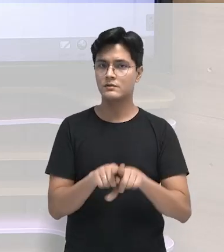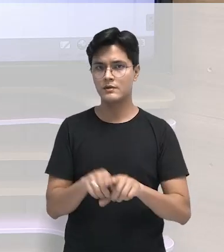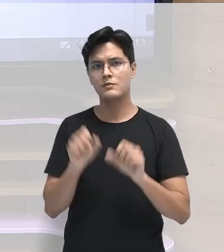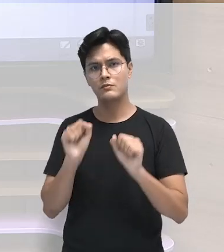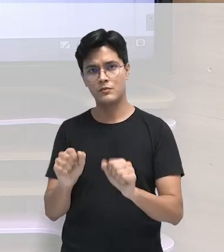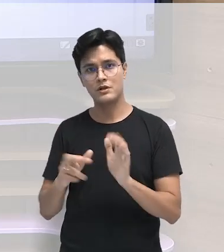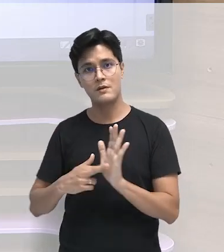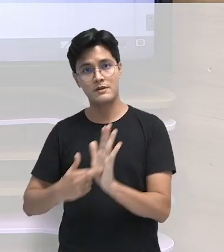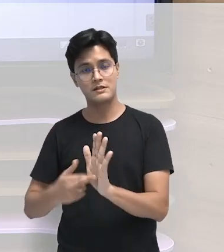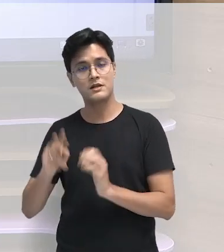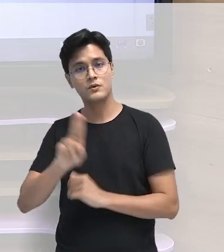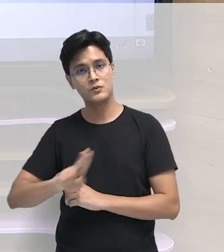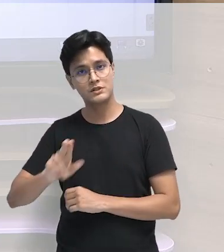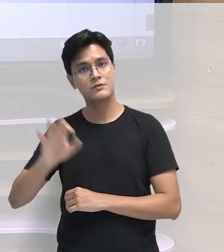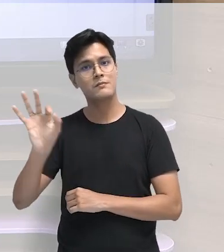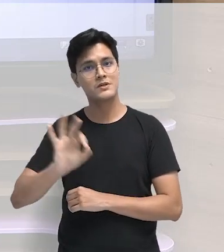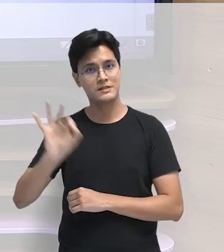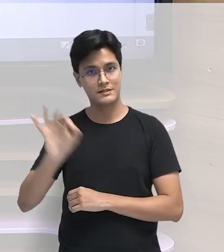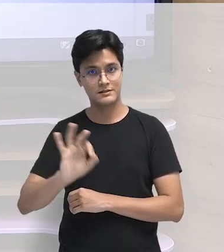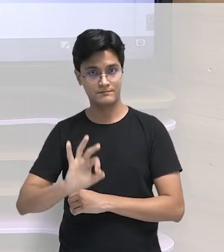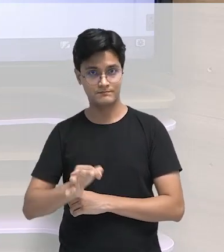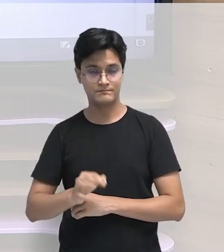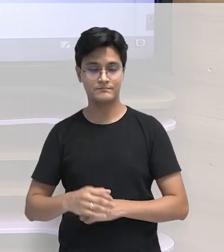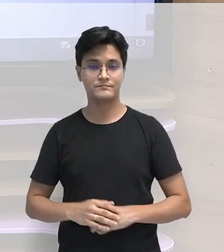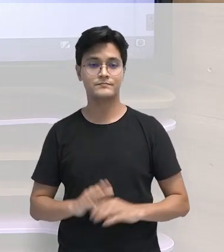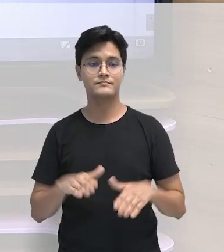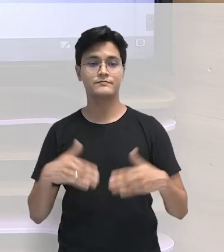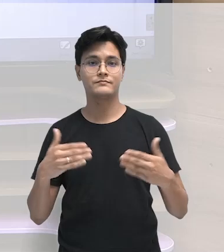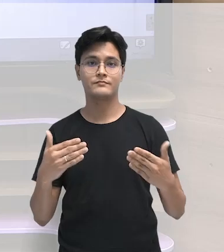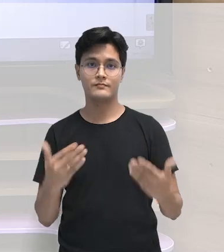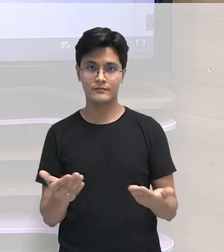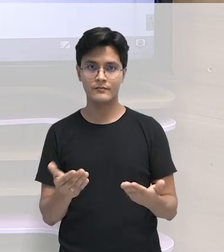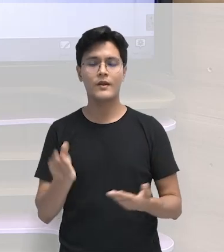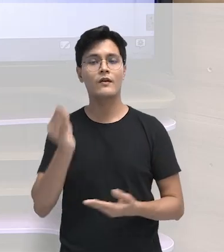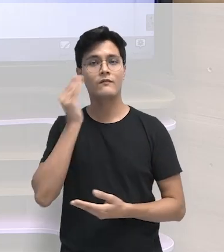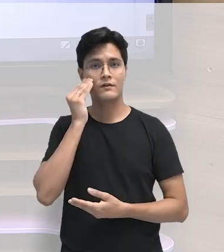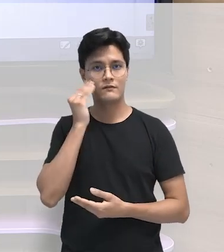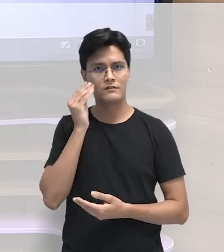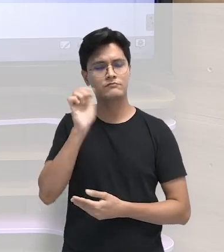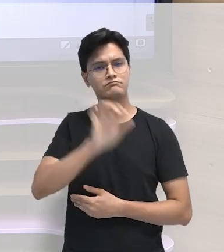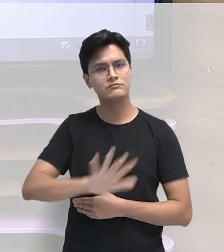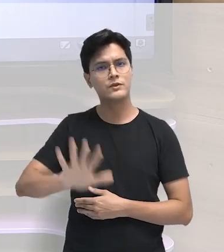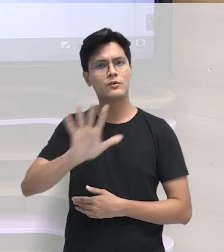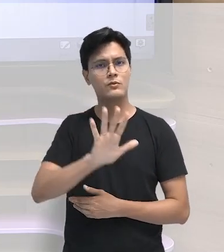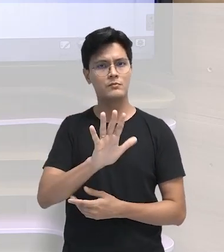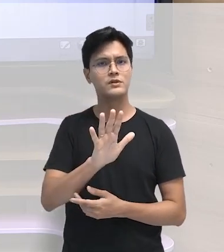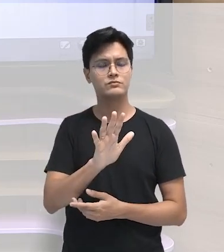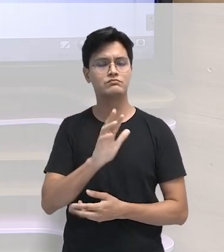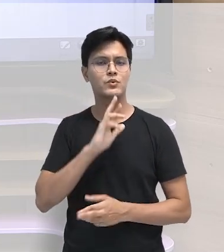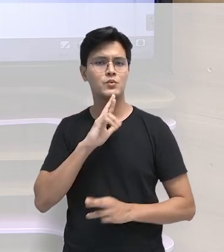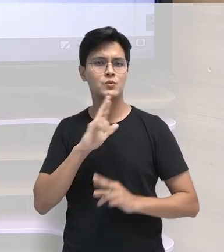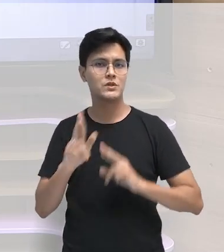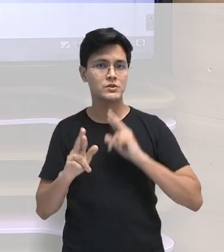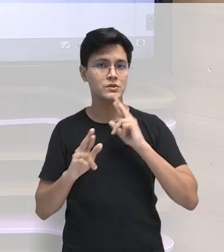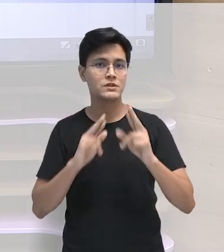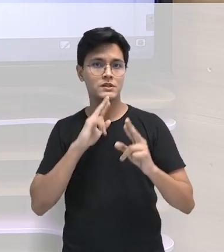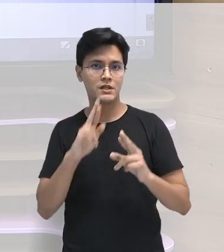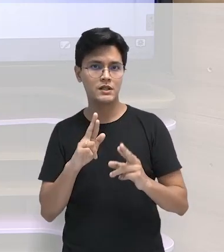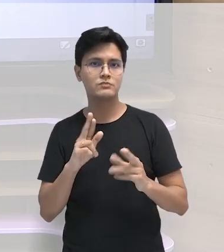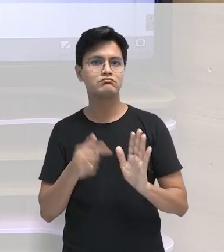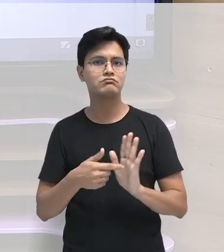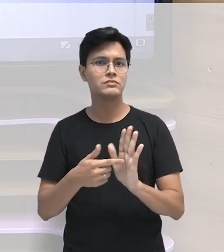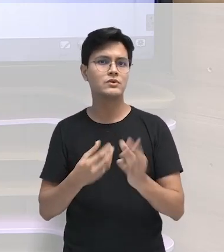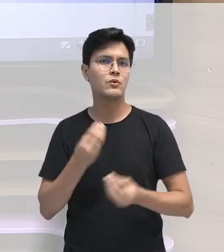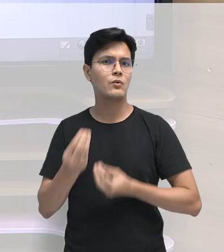ser representada pela porcentagem, tá certo? Então, verifique ali que geralmente os resultados vão estar ali